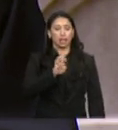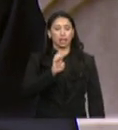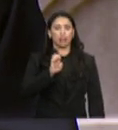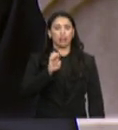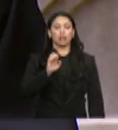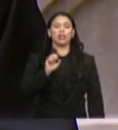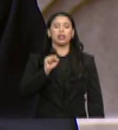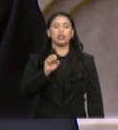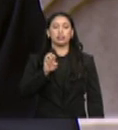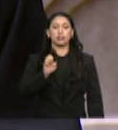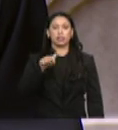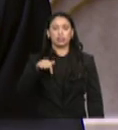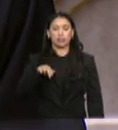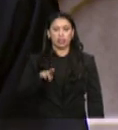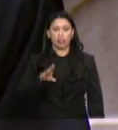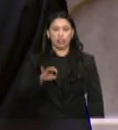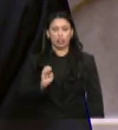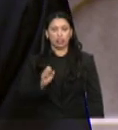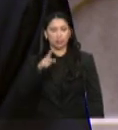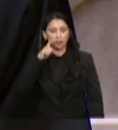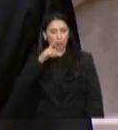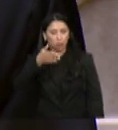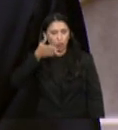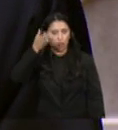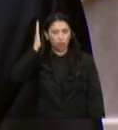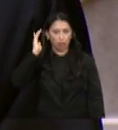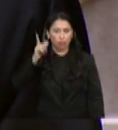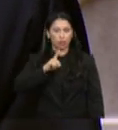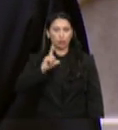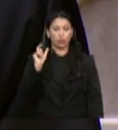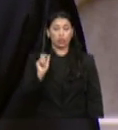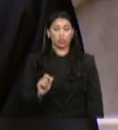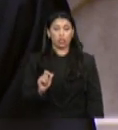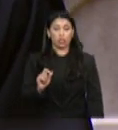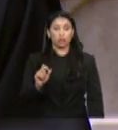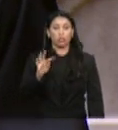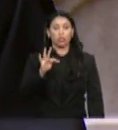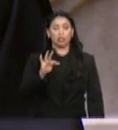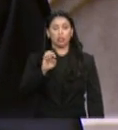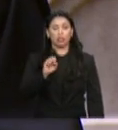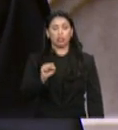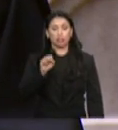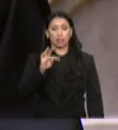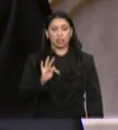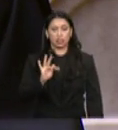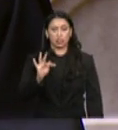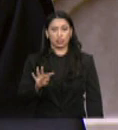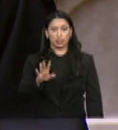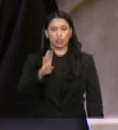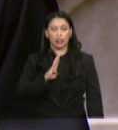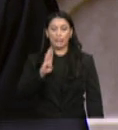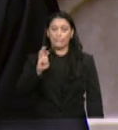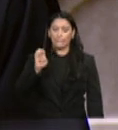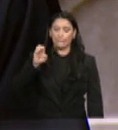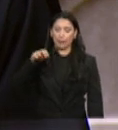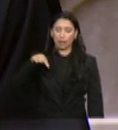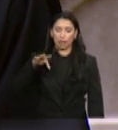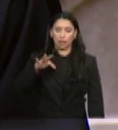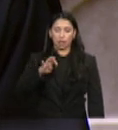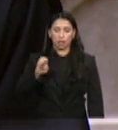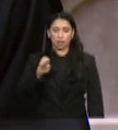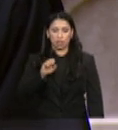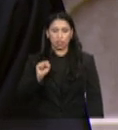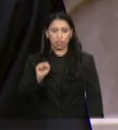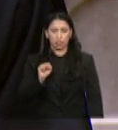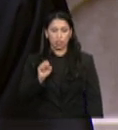ministro marco Aurélio Melo Ministro José Alberto Simonetti Presidente do Conselho Federal da OAB ao